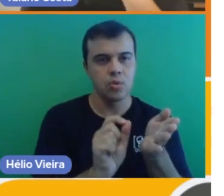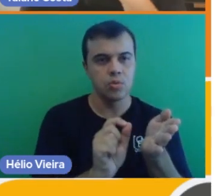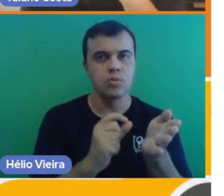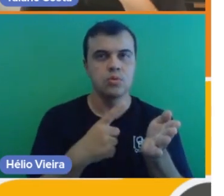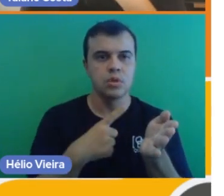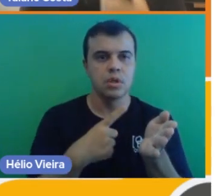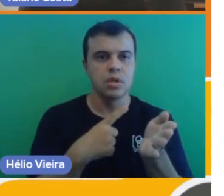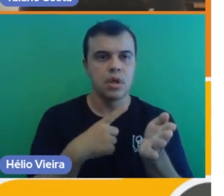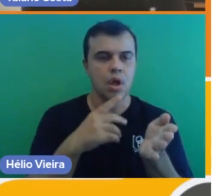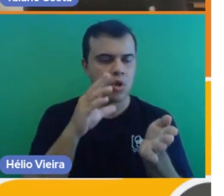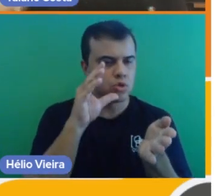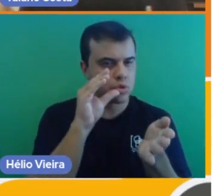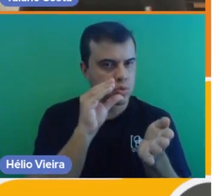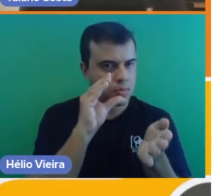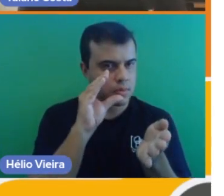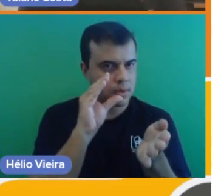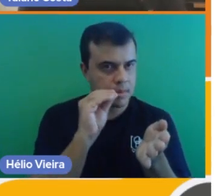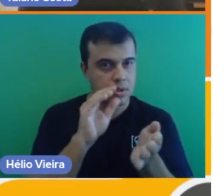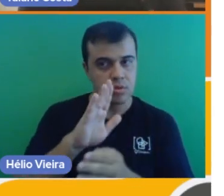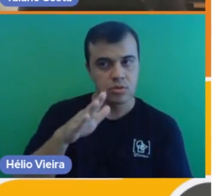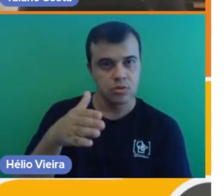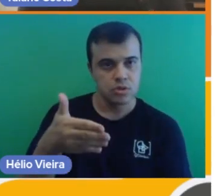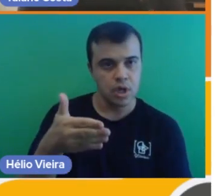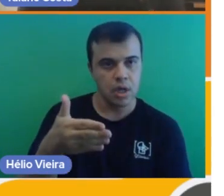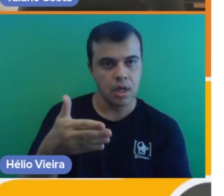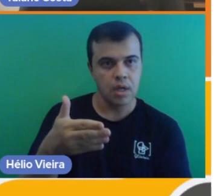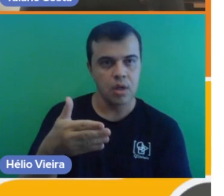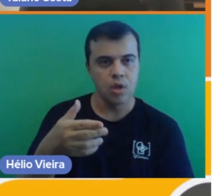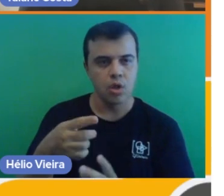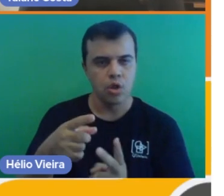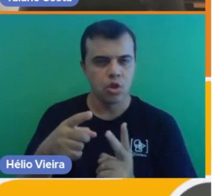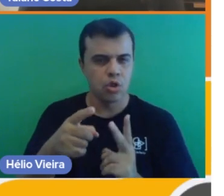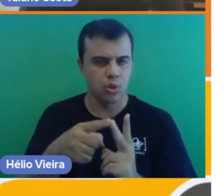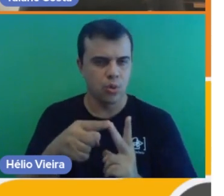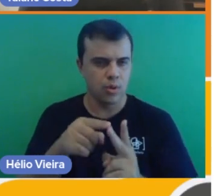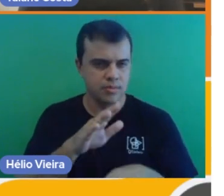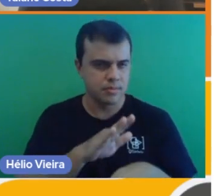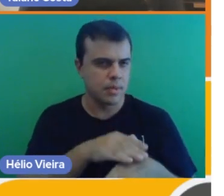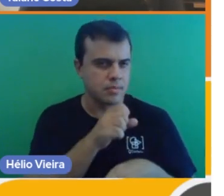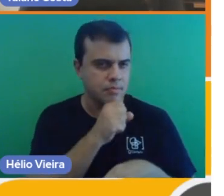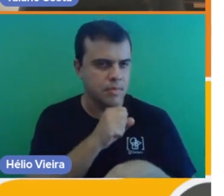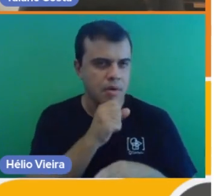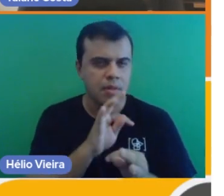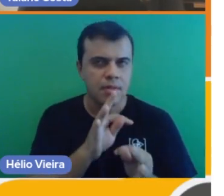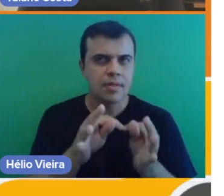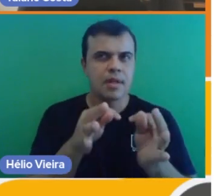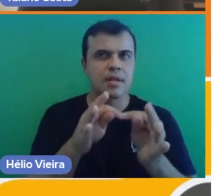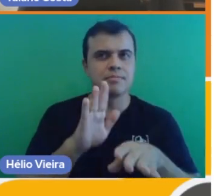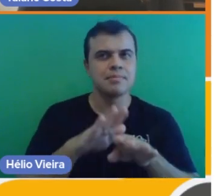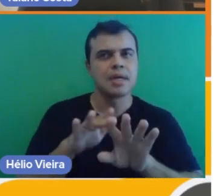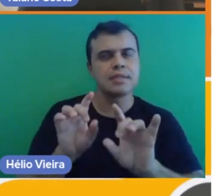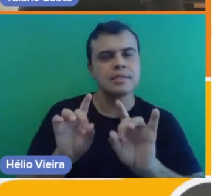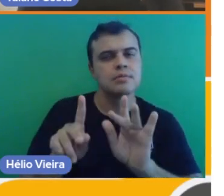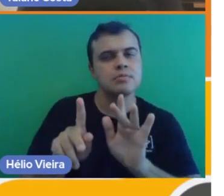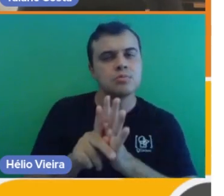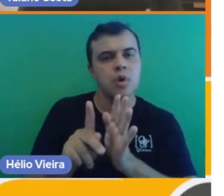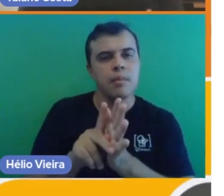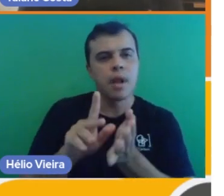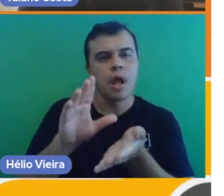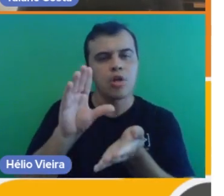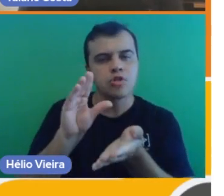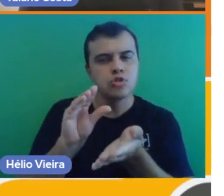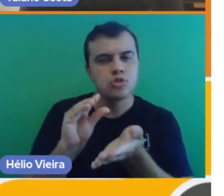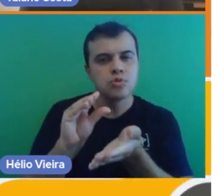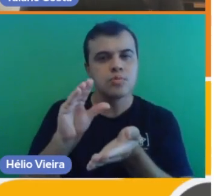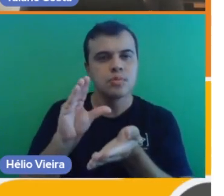o sombreamento. E já com Fundamental 2, técnicas mais específicas de sombreamento,